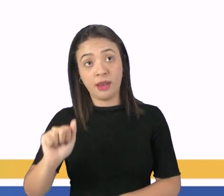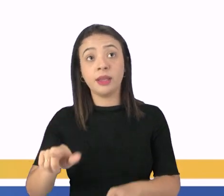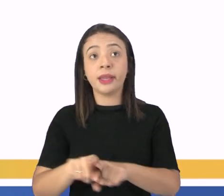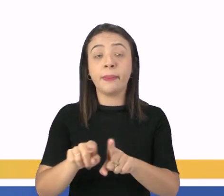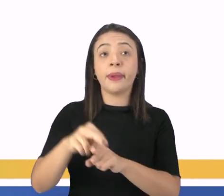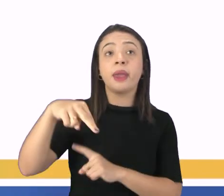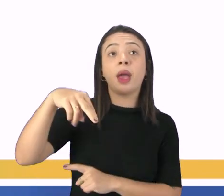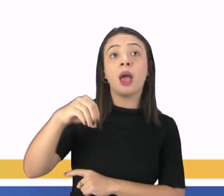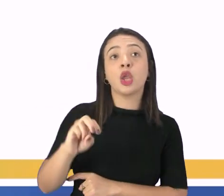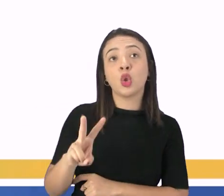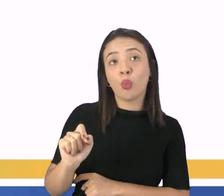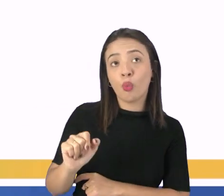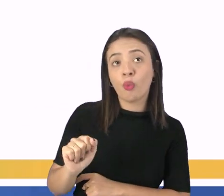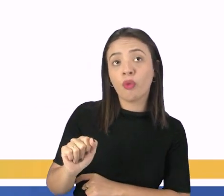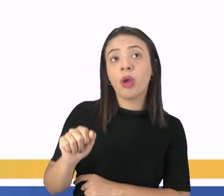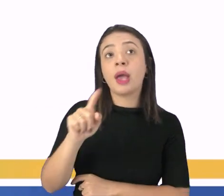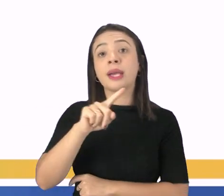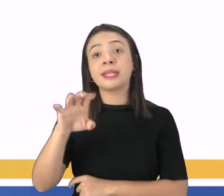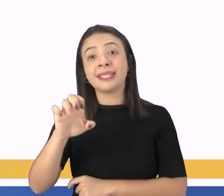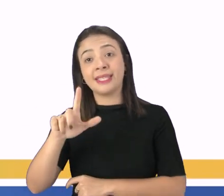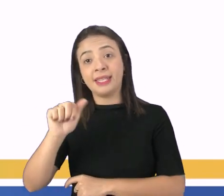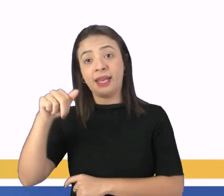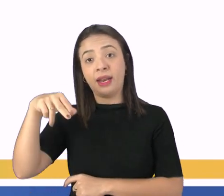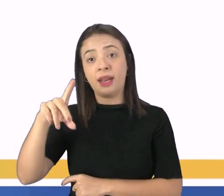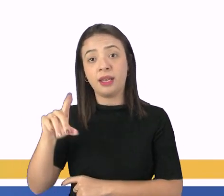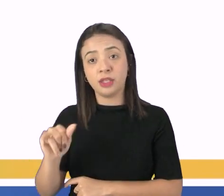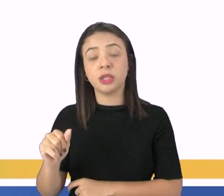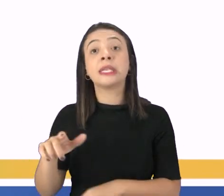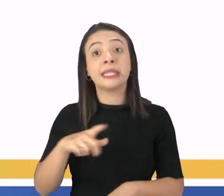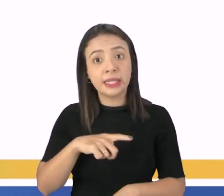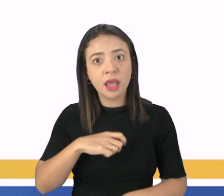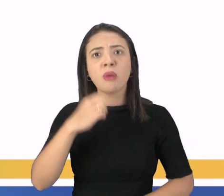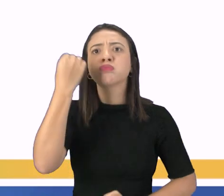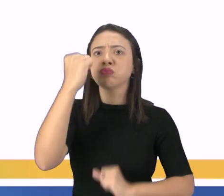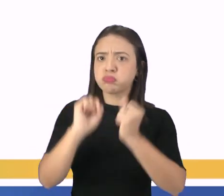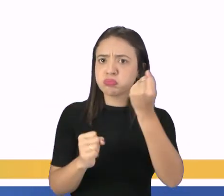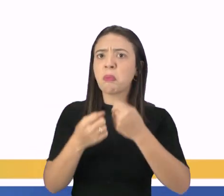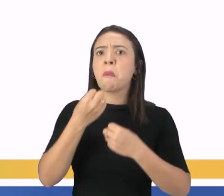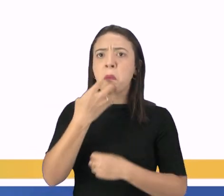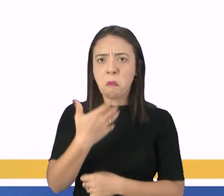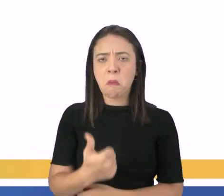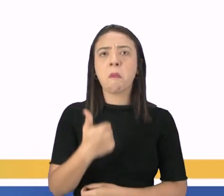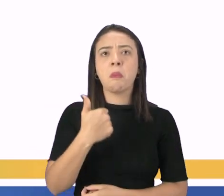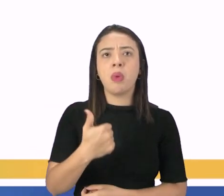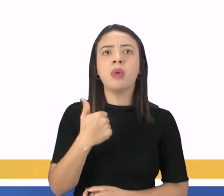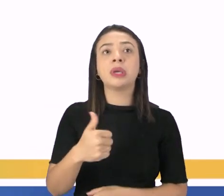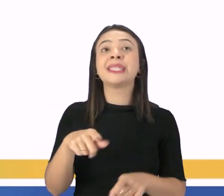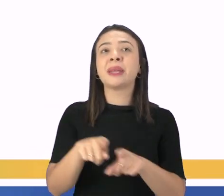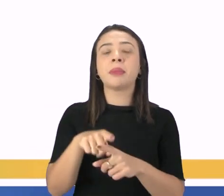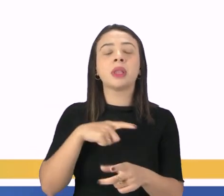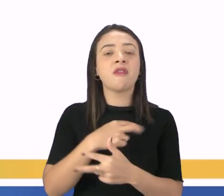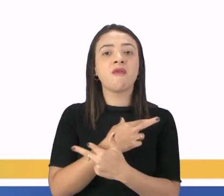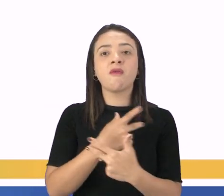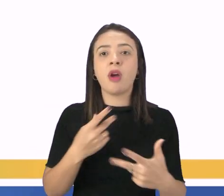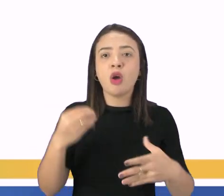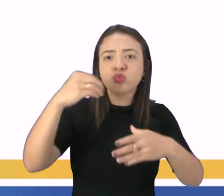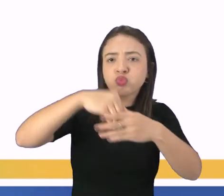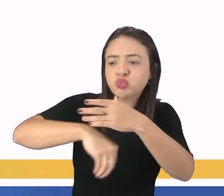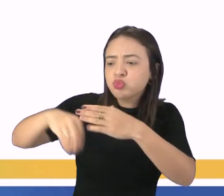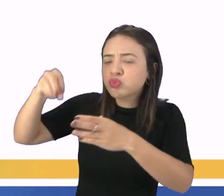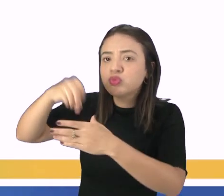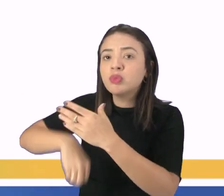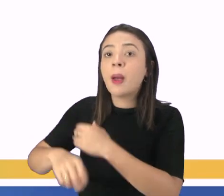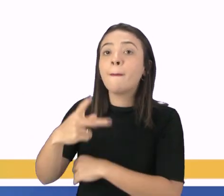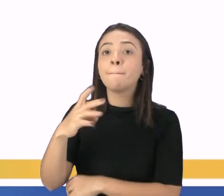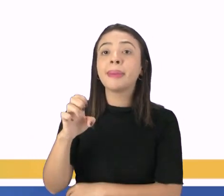Nova Zelândia, ela possui um elevado nível de industrialização e abriga grandes reservas de petróleo, carvão